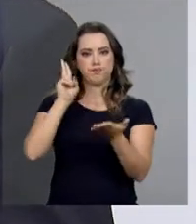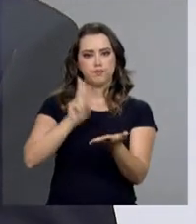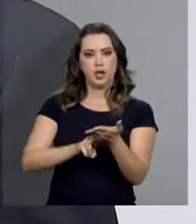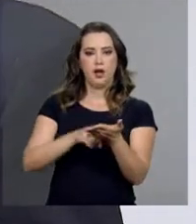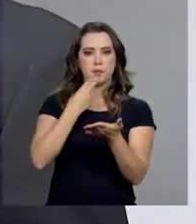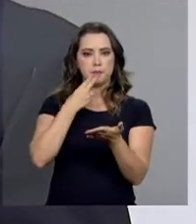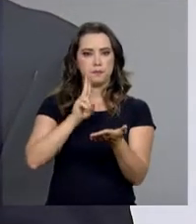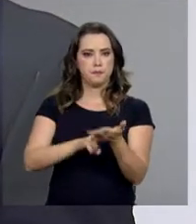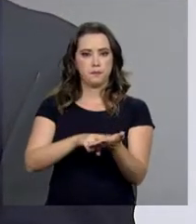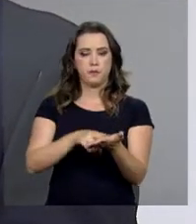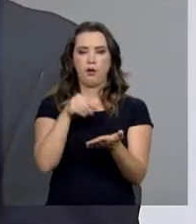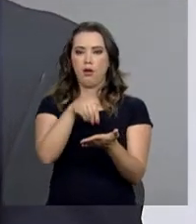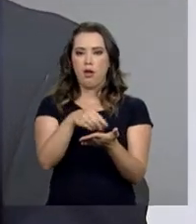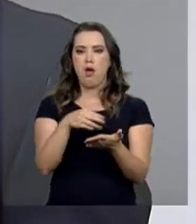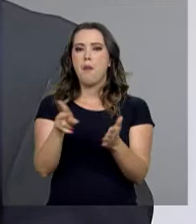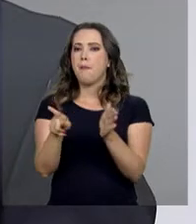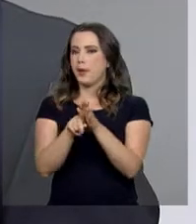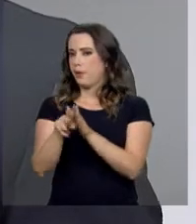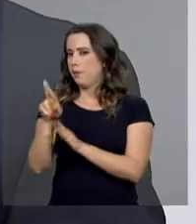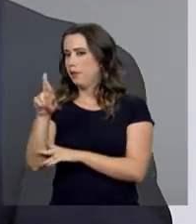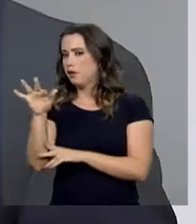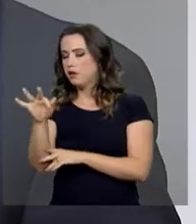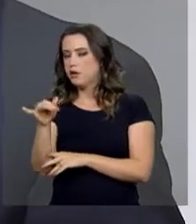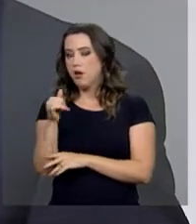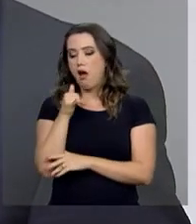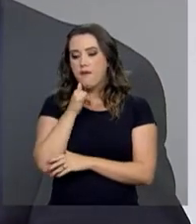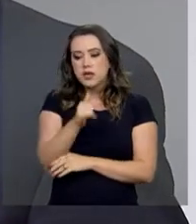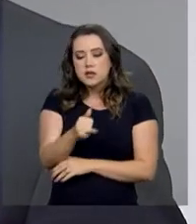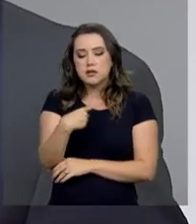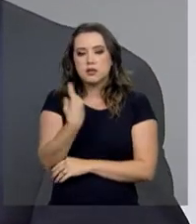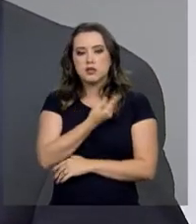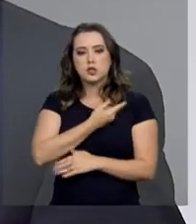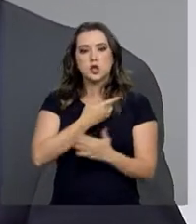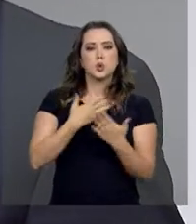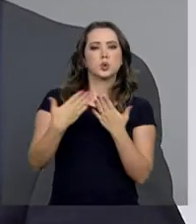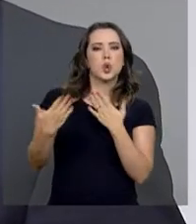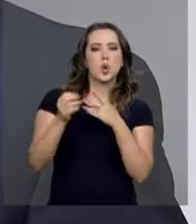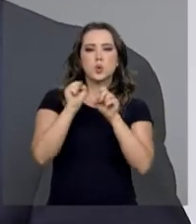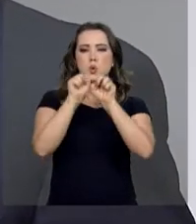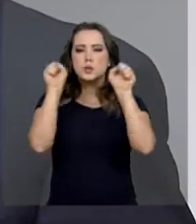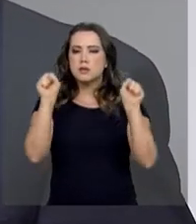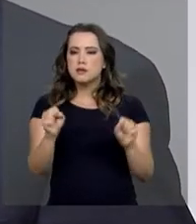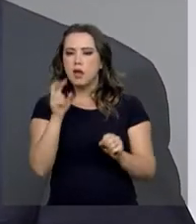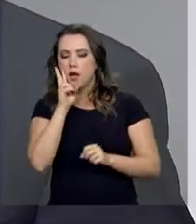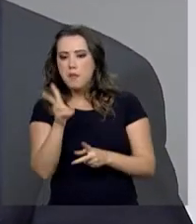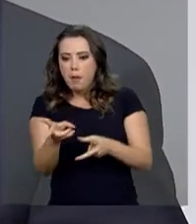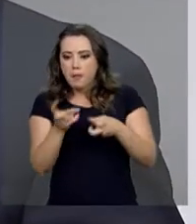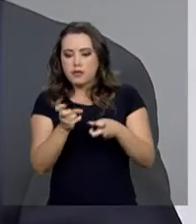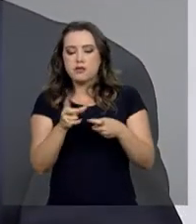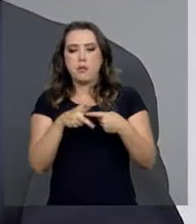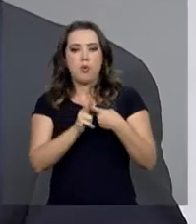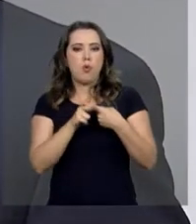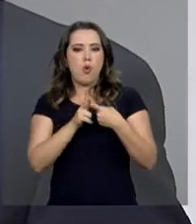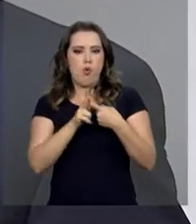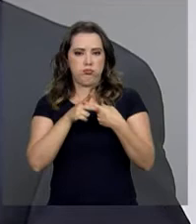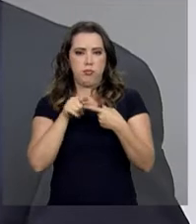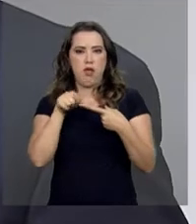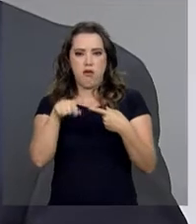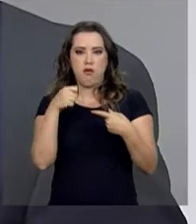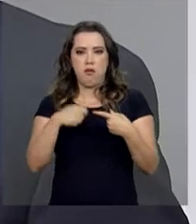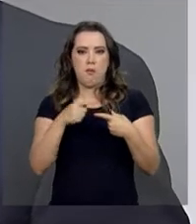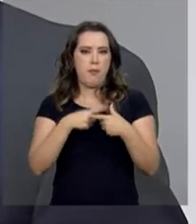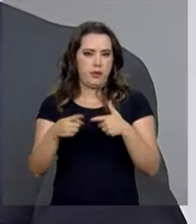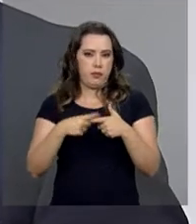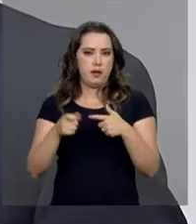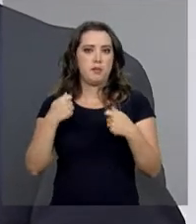o informando que nossos batimentos que os nossos sistemas identificaram uma aparente inconsistência na declaração